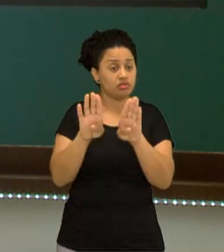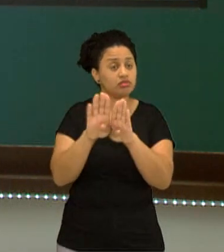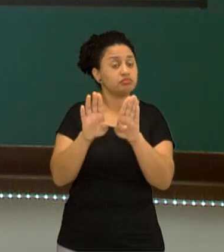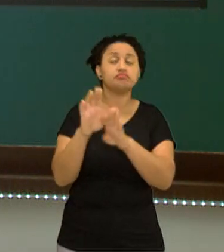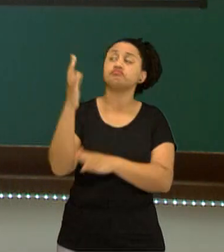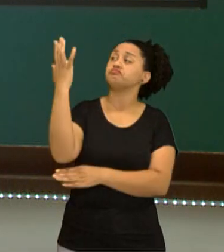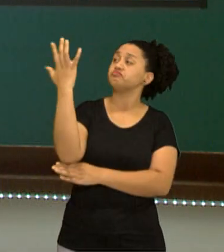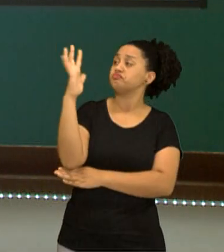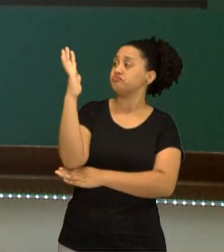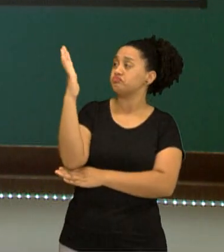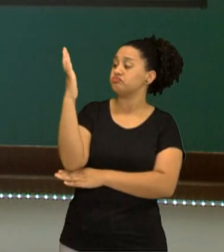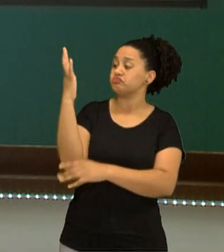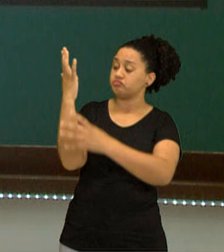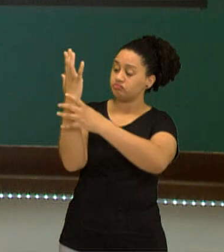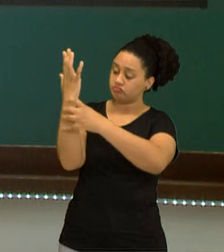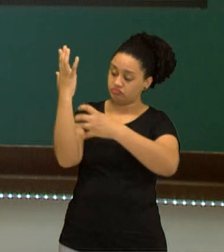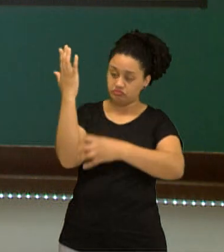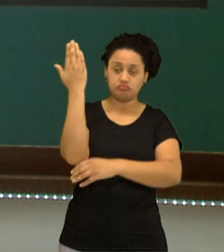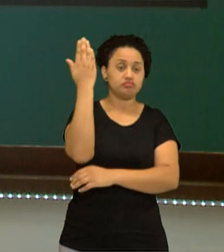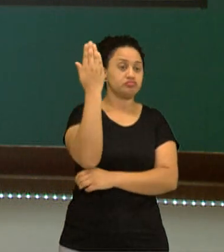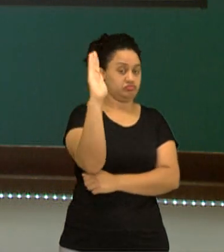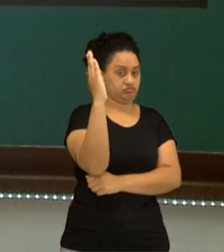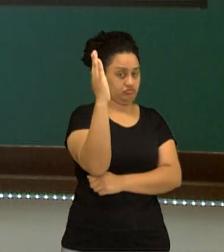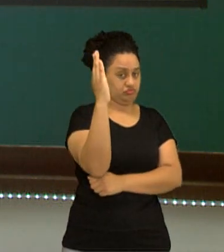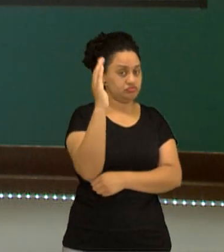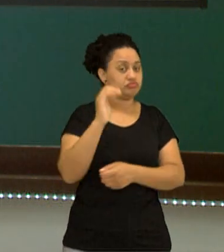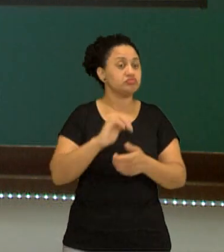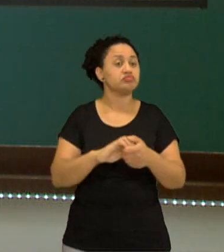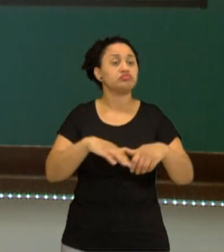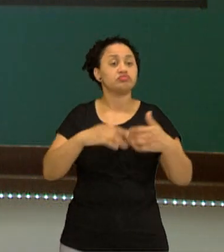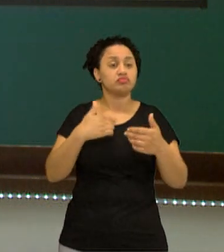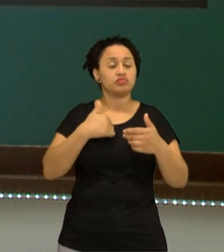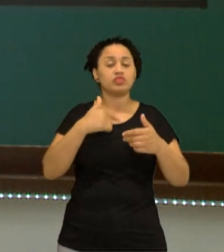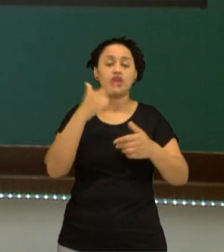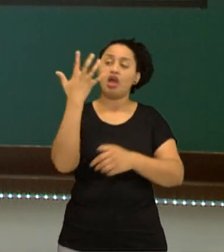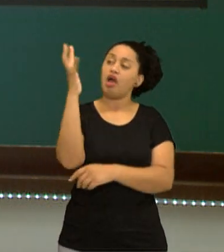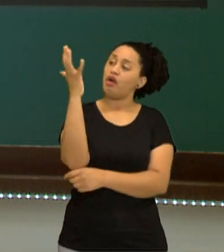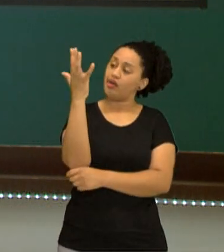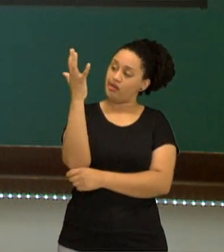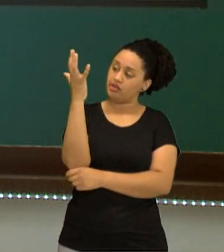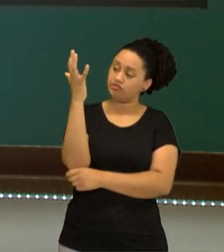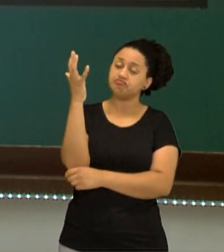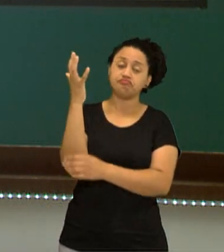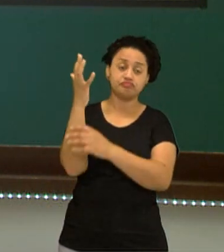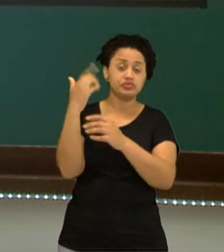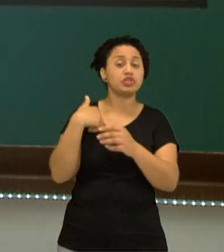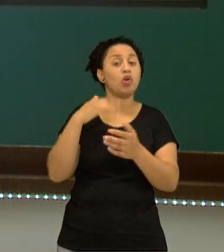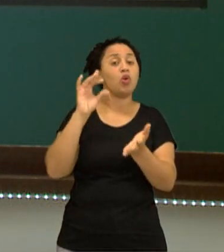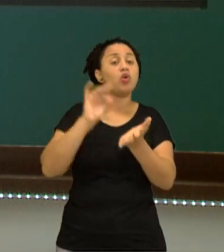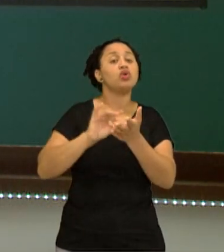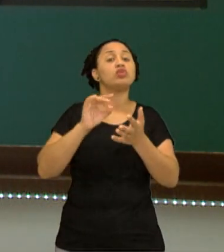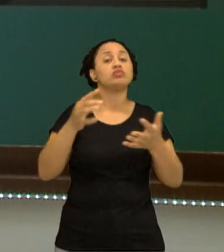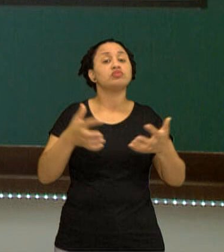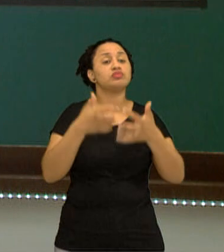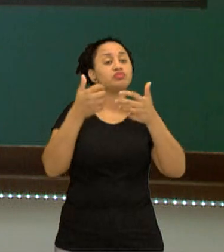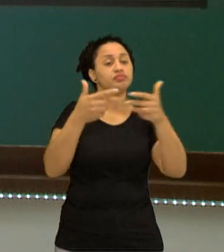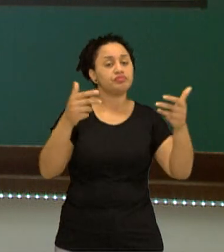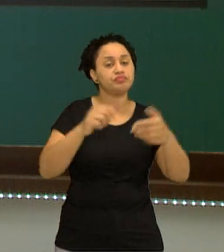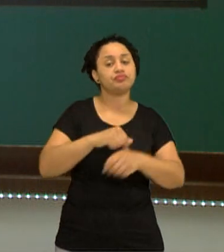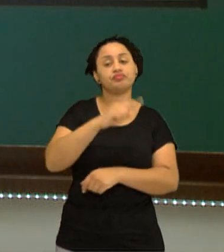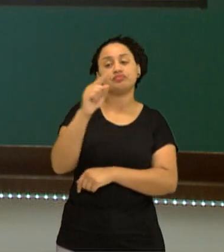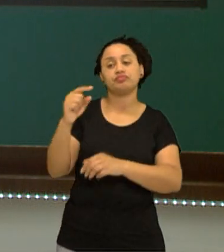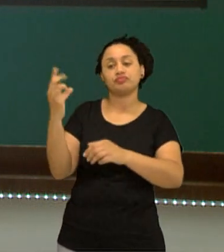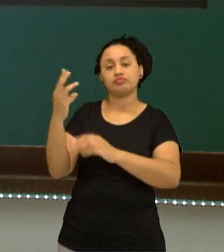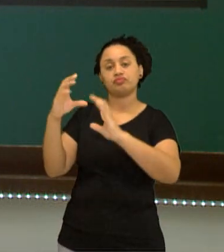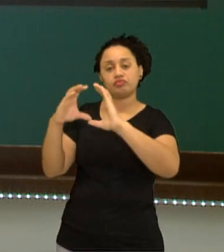planta. Então, nós tiramos de uma árvore origem vegetal. E a terceira e